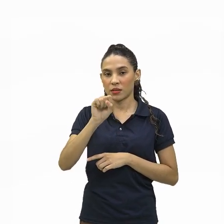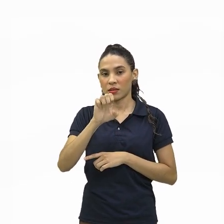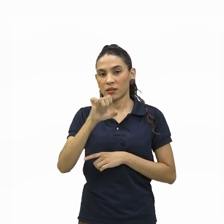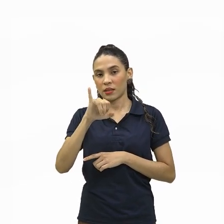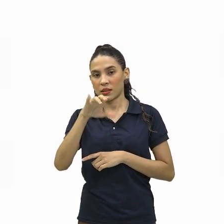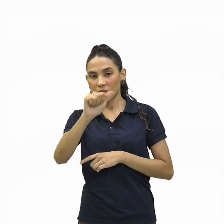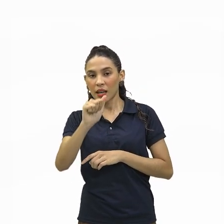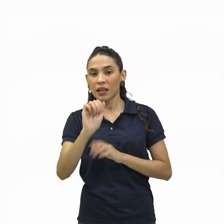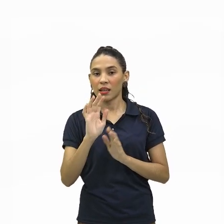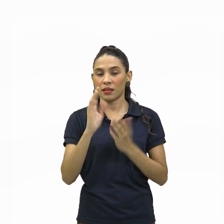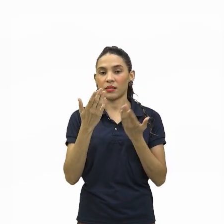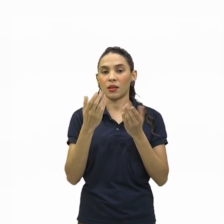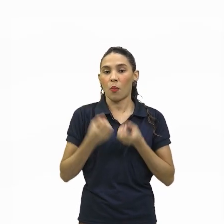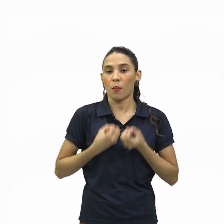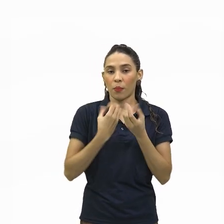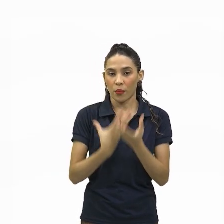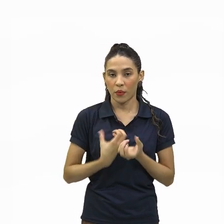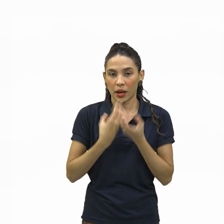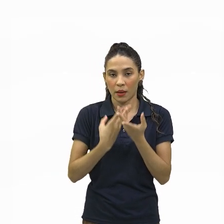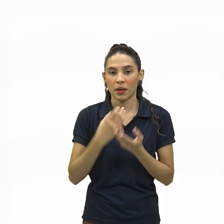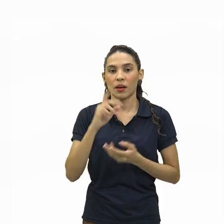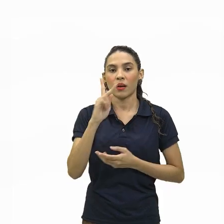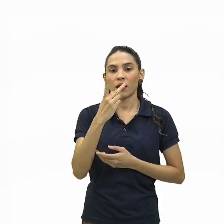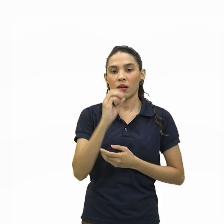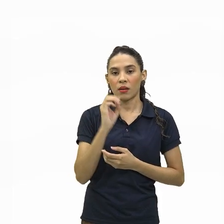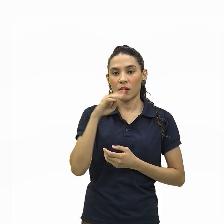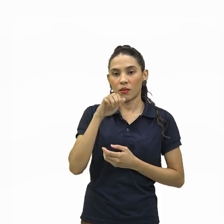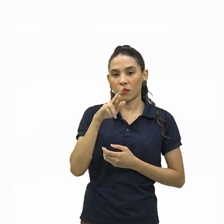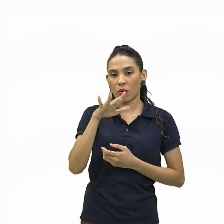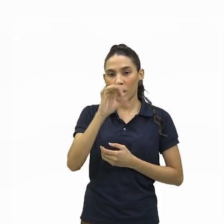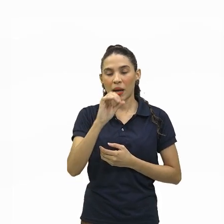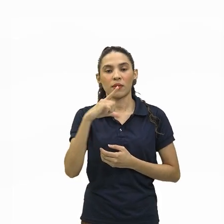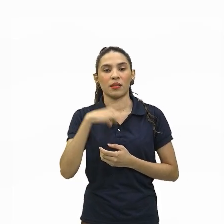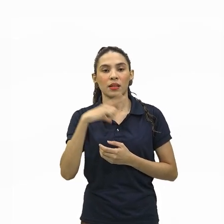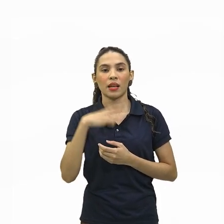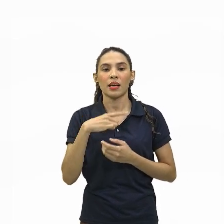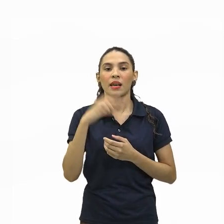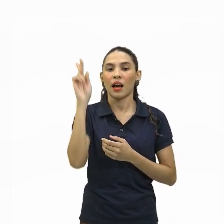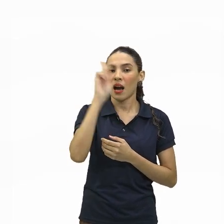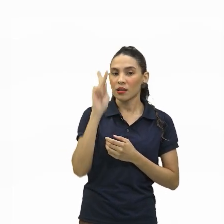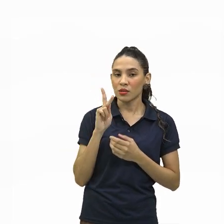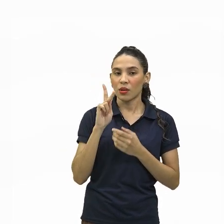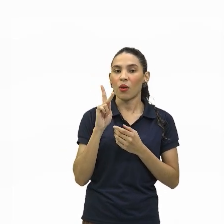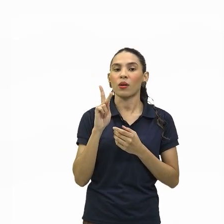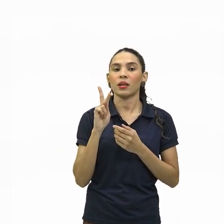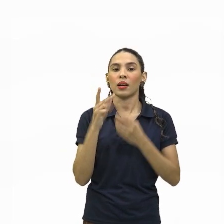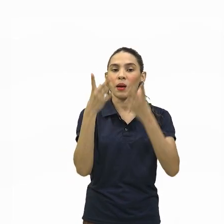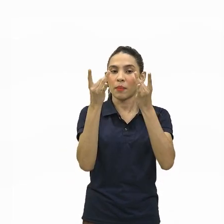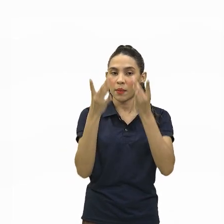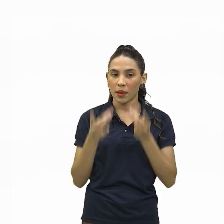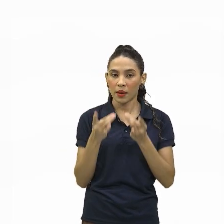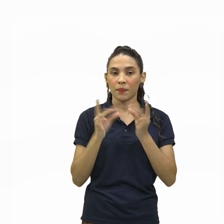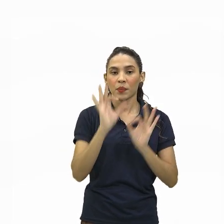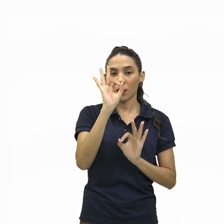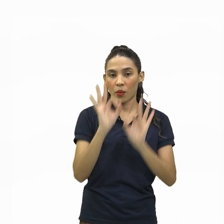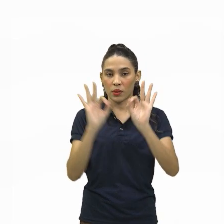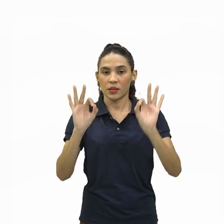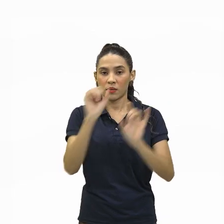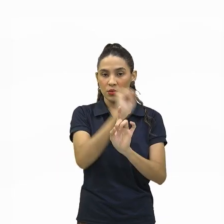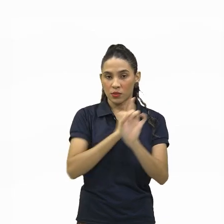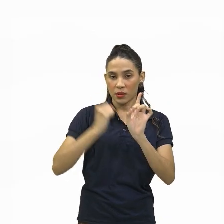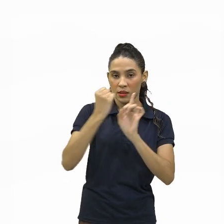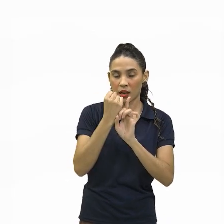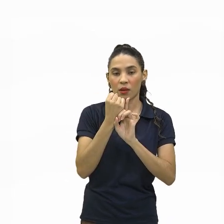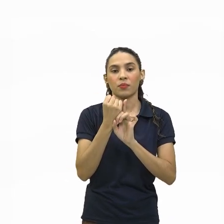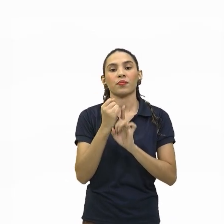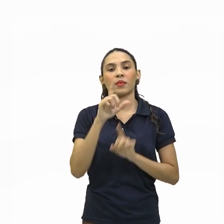Homero, você tem a descrição de um processo inicial de organização social com os genos